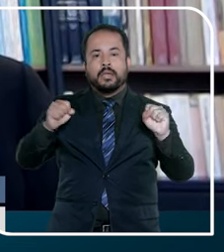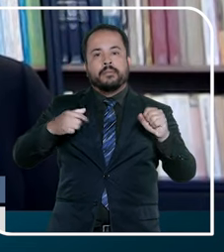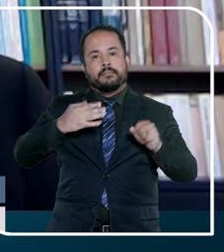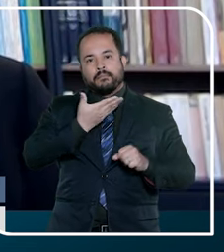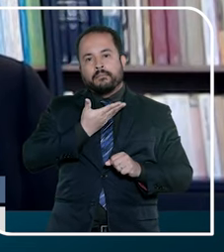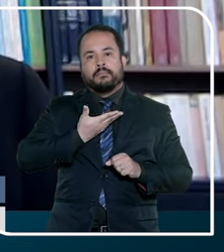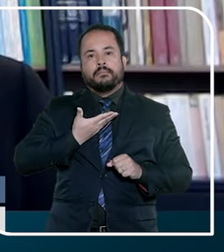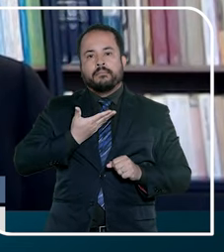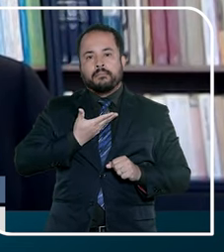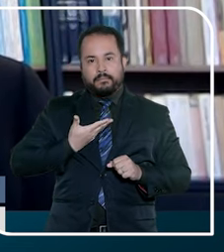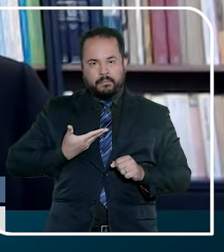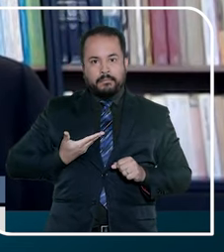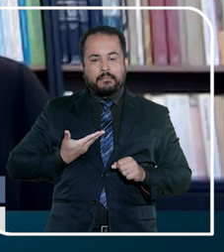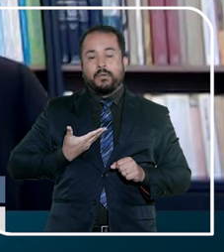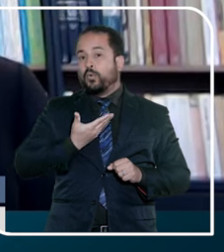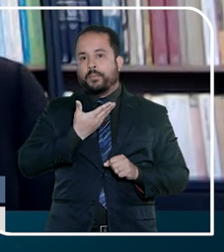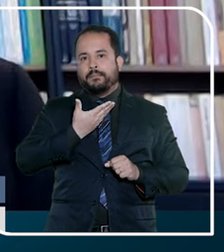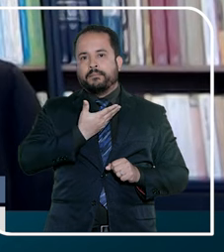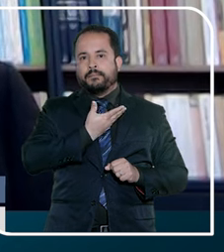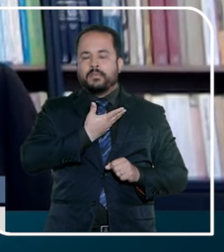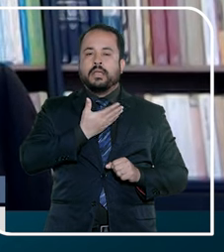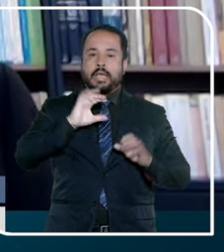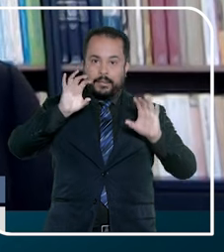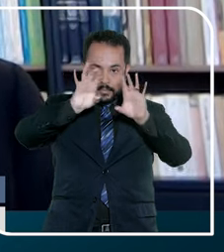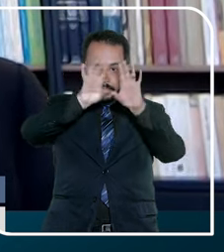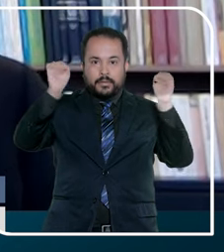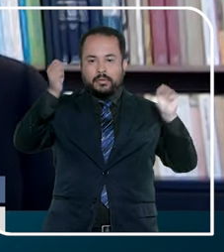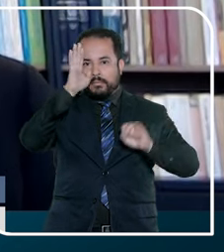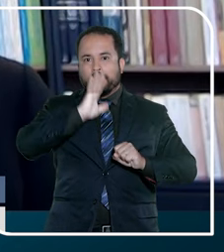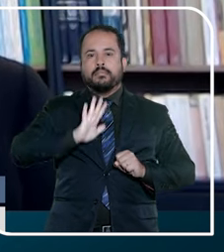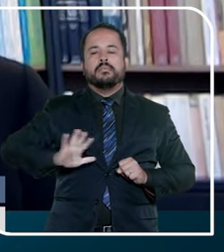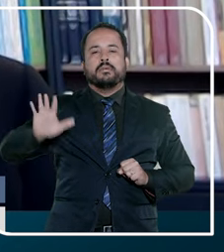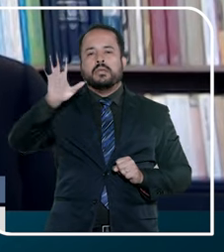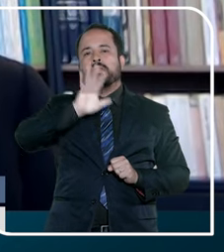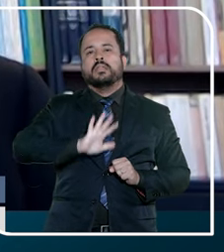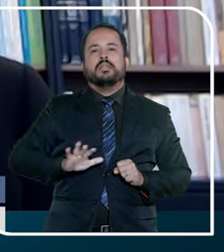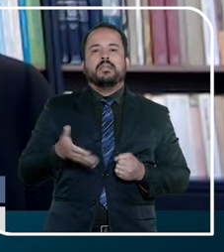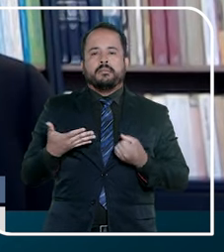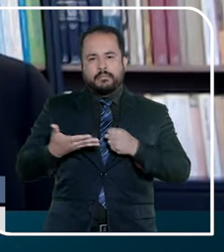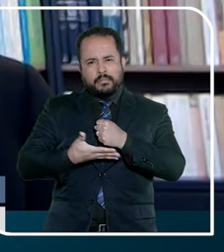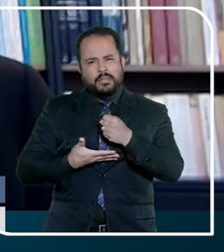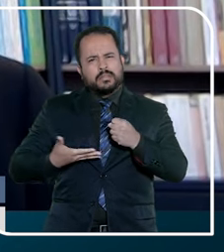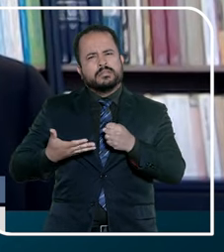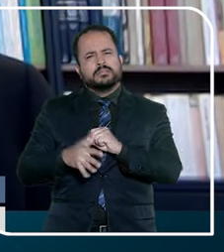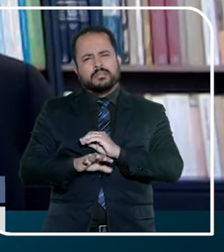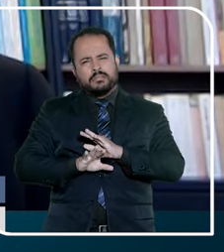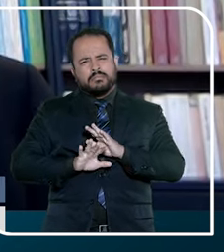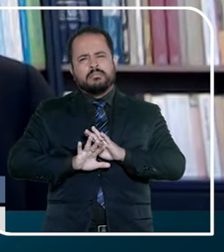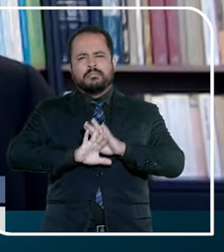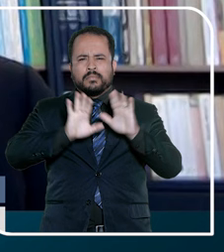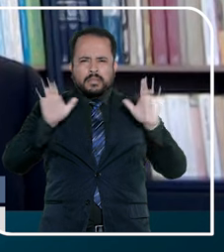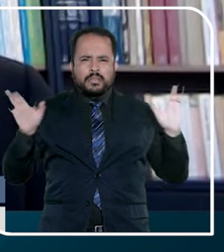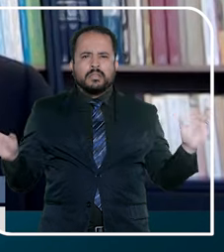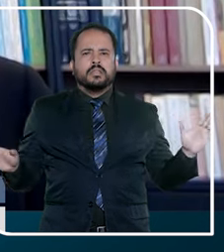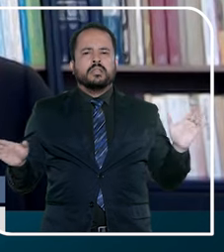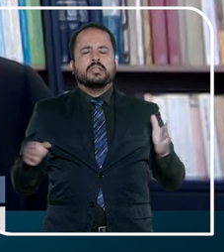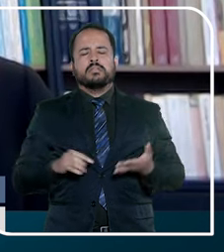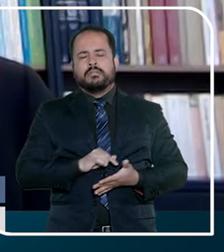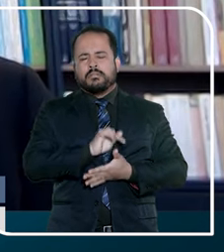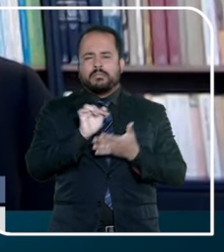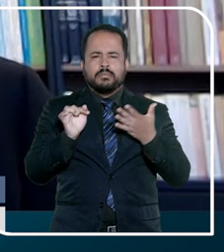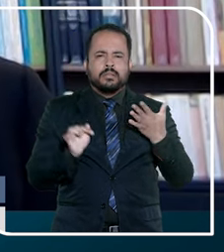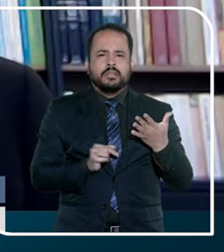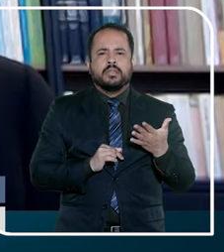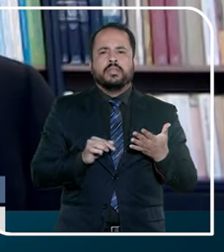bastante eh bem consolidada ela é bastante abrangente e os critérios que os tribunais